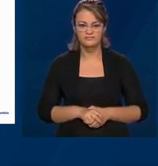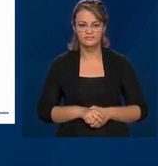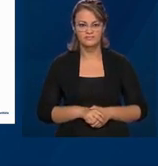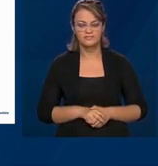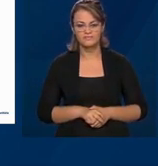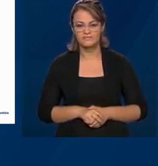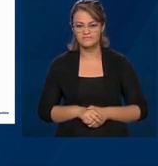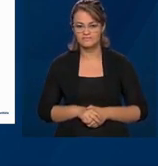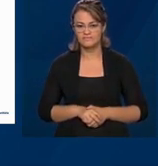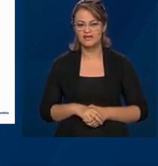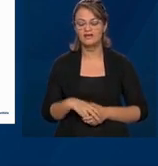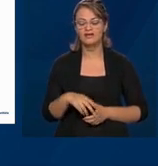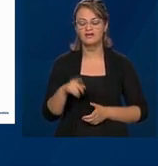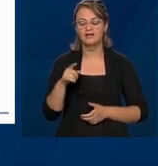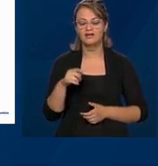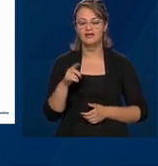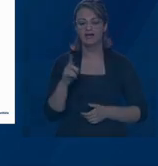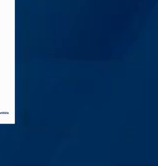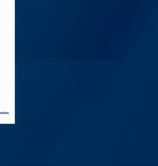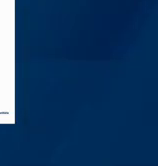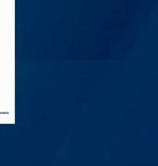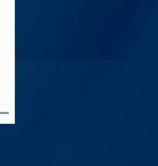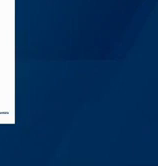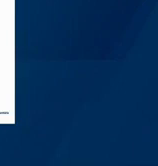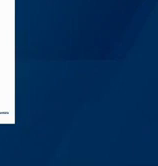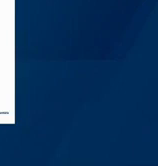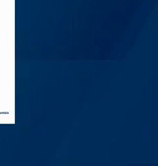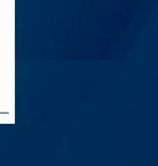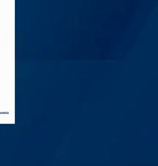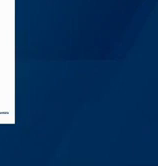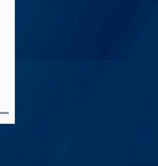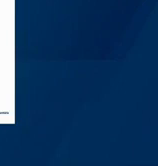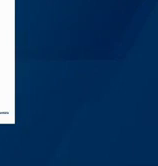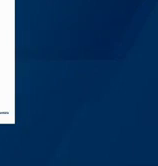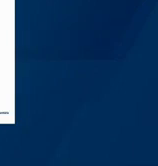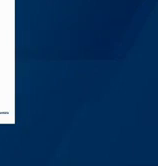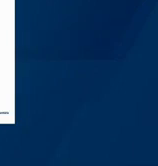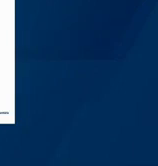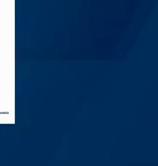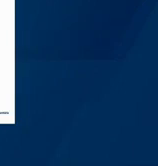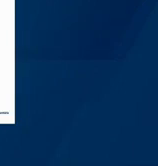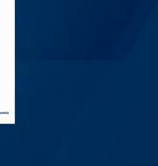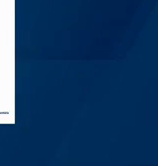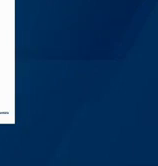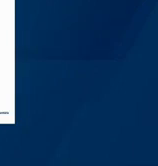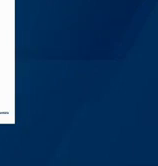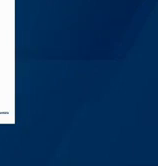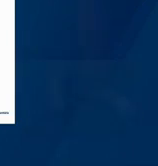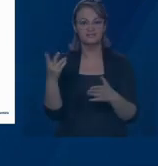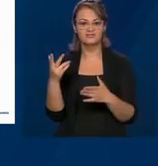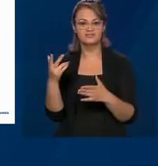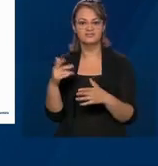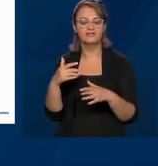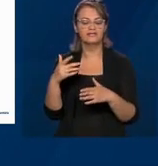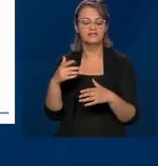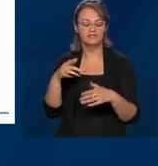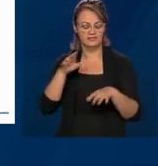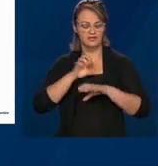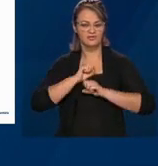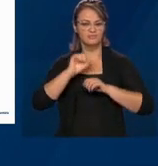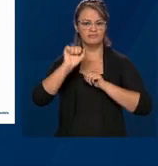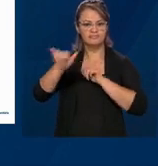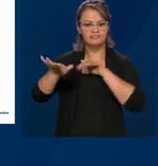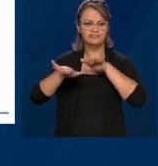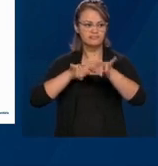essa diferença é fundamental, porque as pessoas que já foram expostas ao vírus, elas têm uma quantidade de anticorpos circulante e